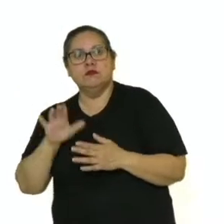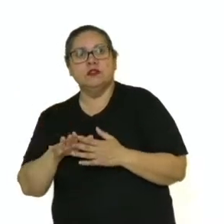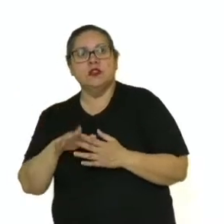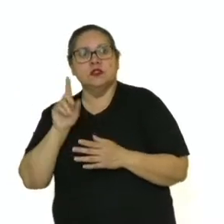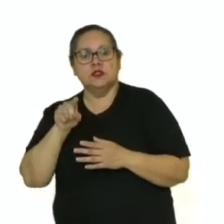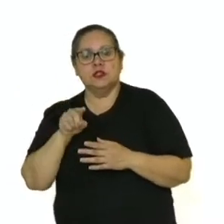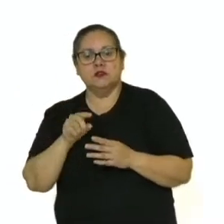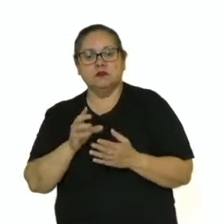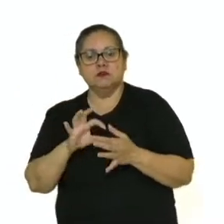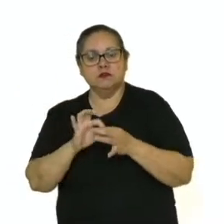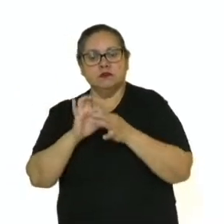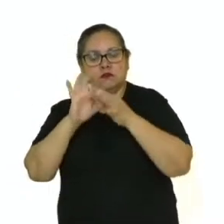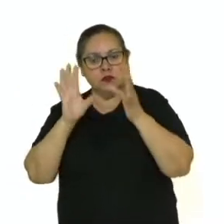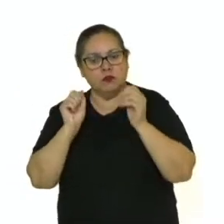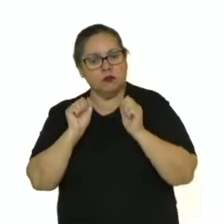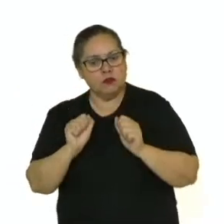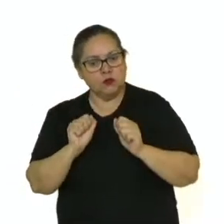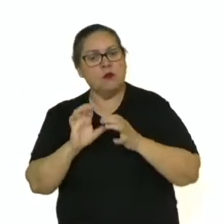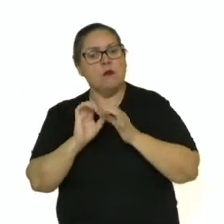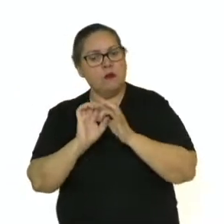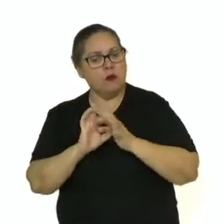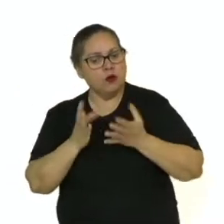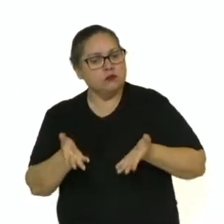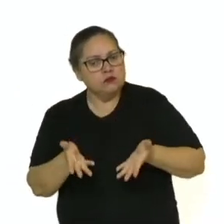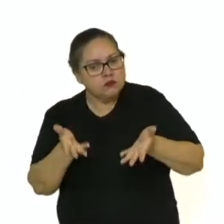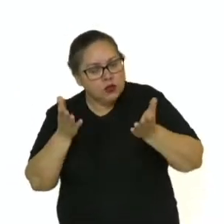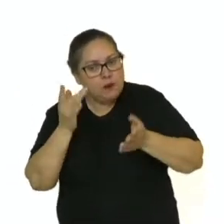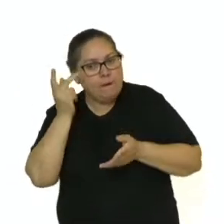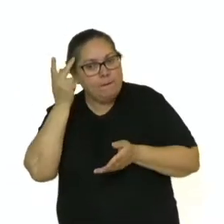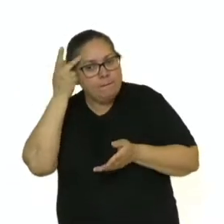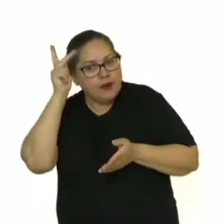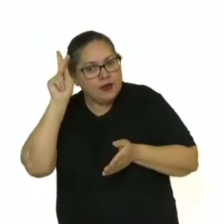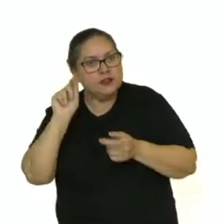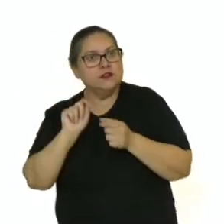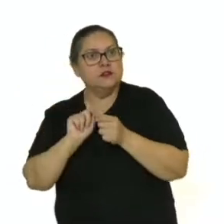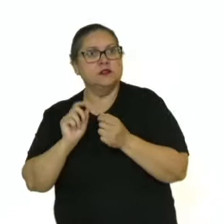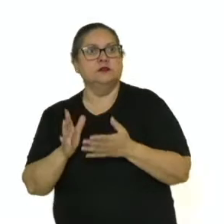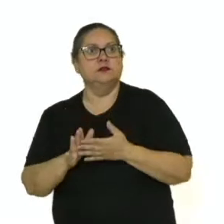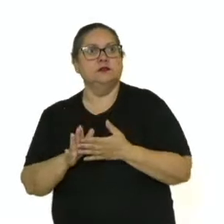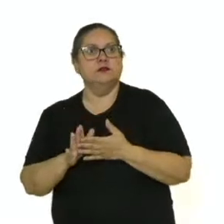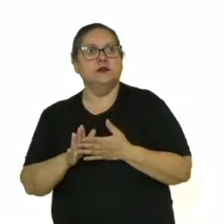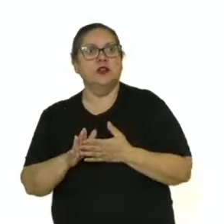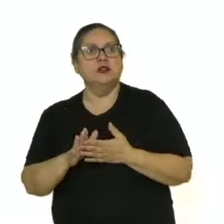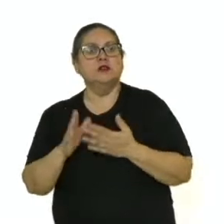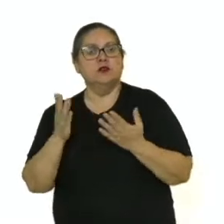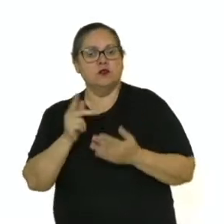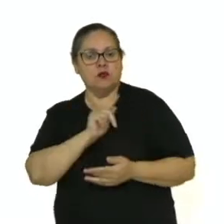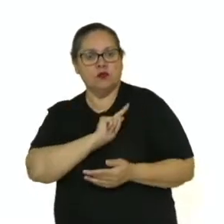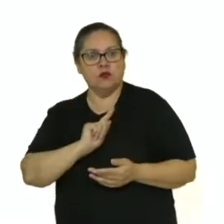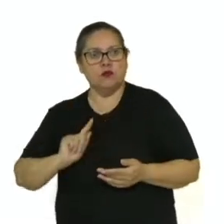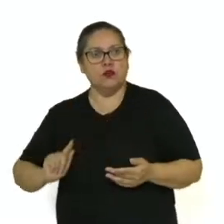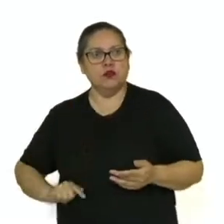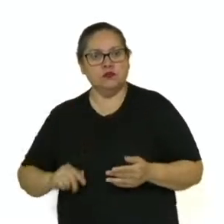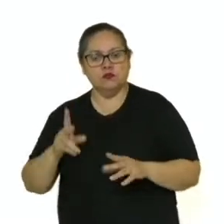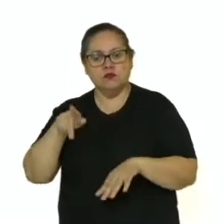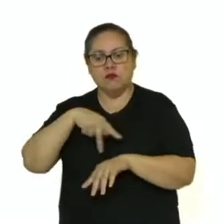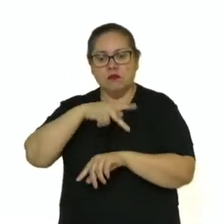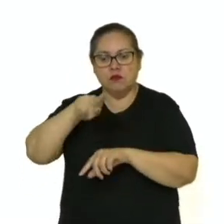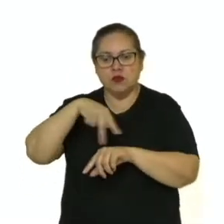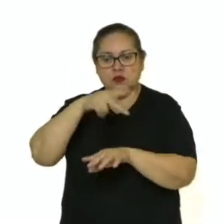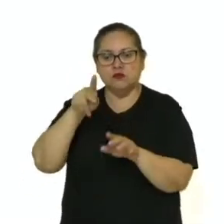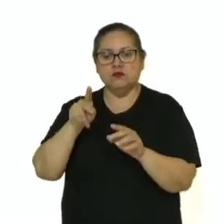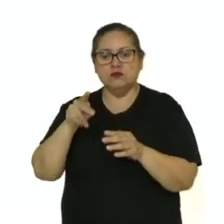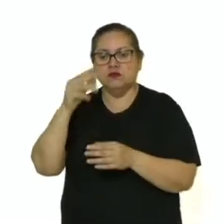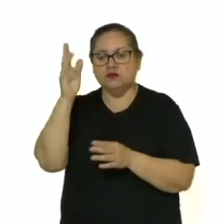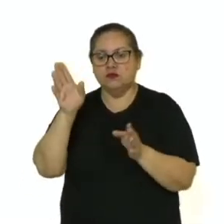Ser autorizado para ter permissão para. É a ação de governar um país, uma